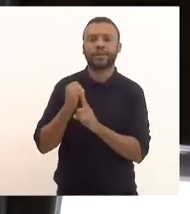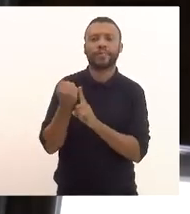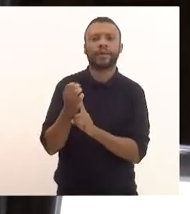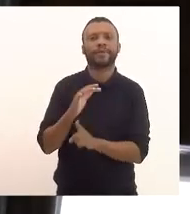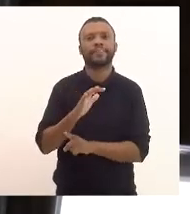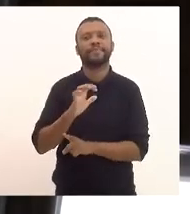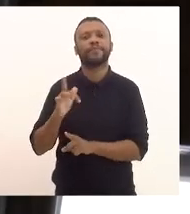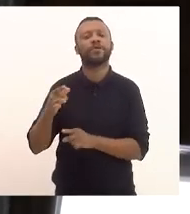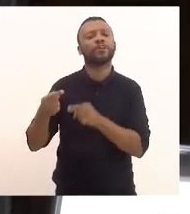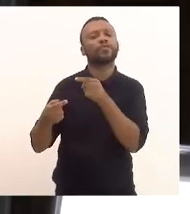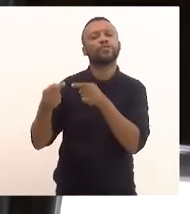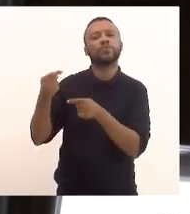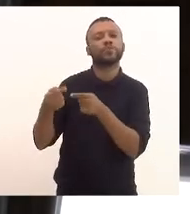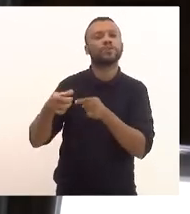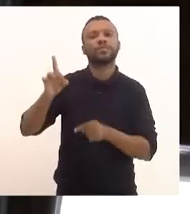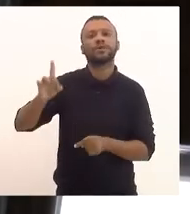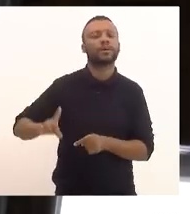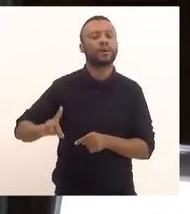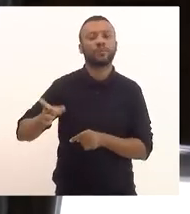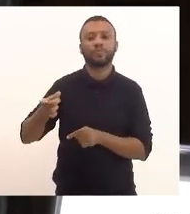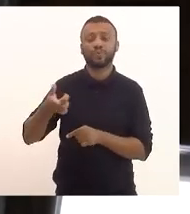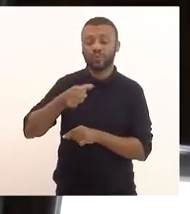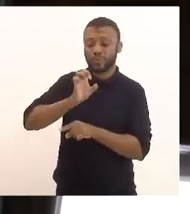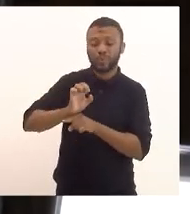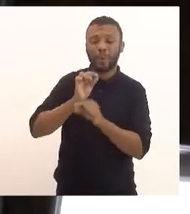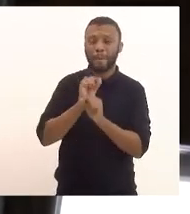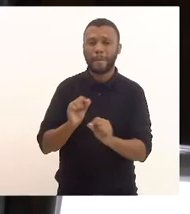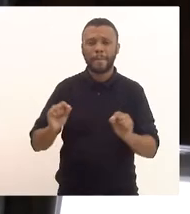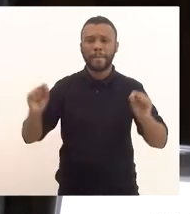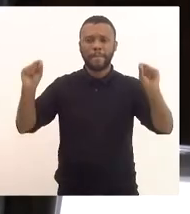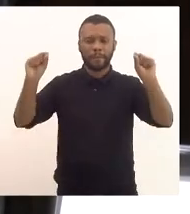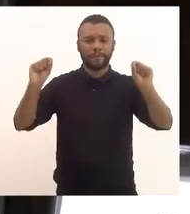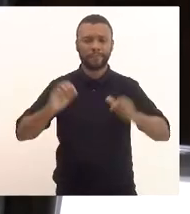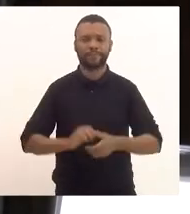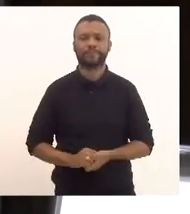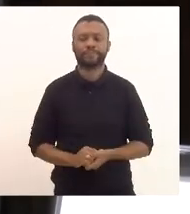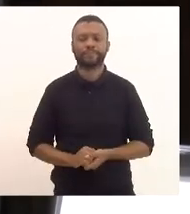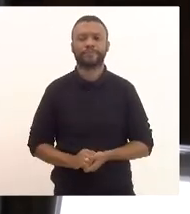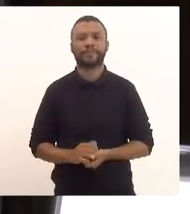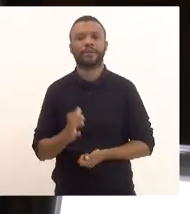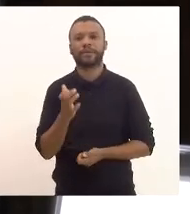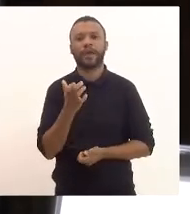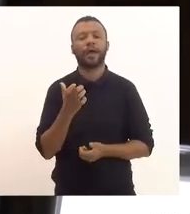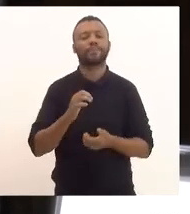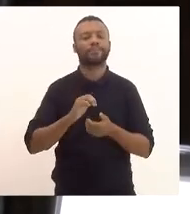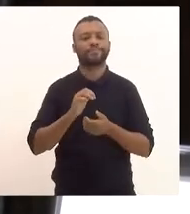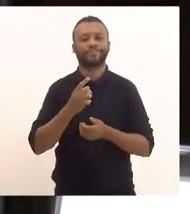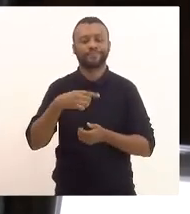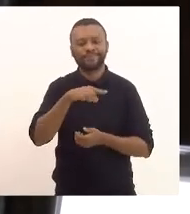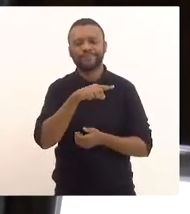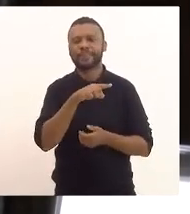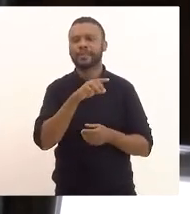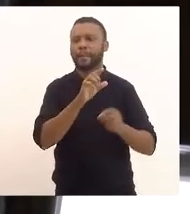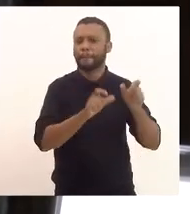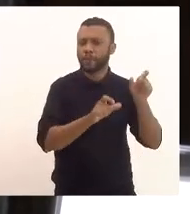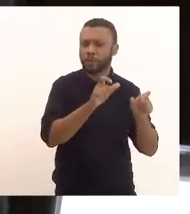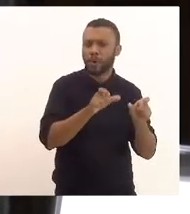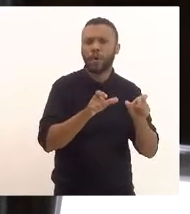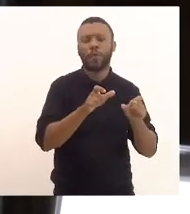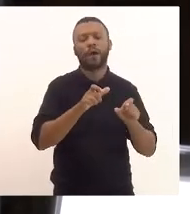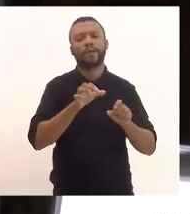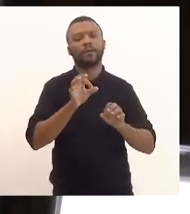que discutir direitos para além da capital no estado inteiro quero em nome de todas essas pessoas e organizações